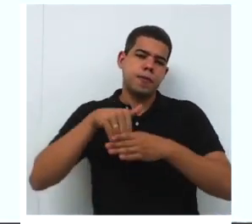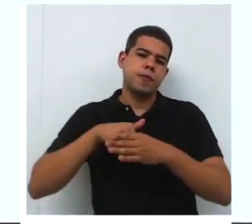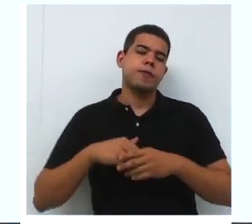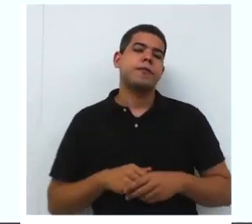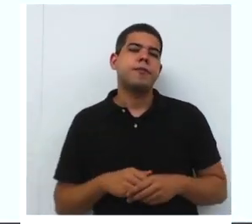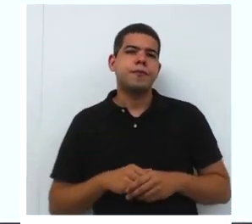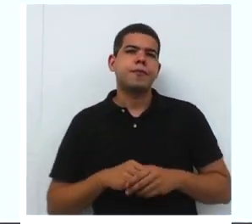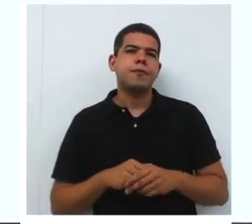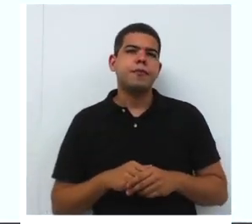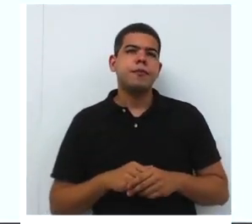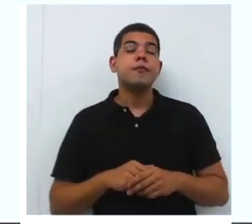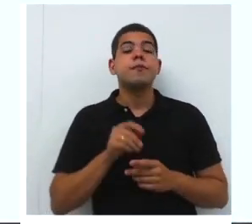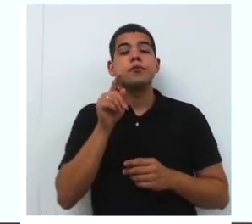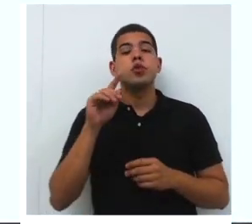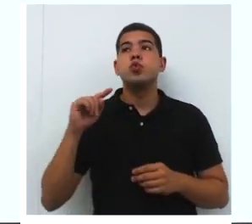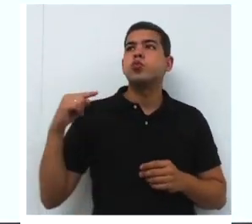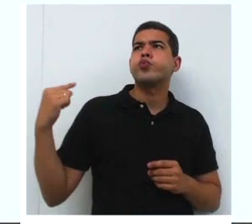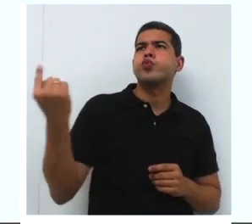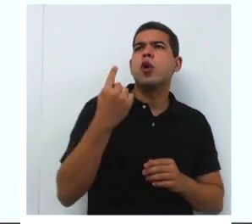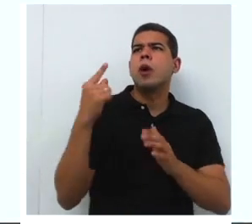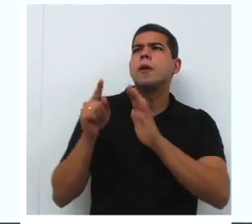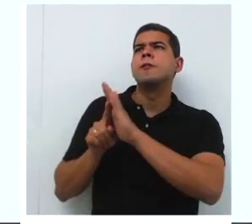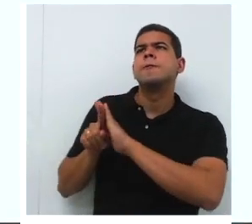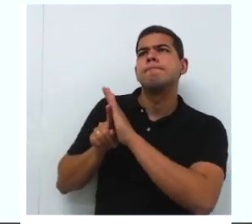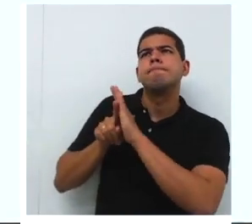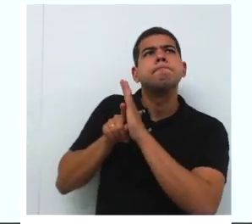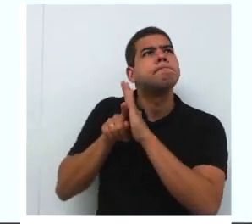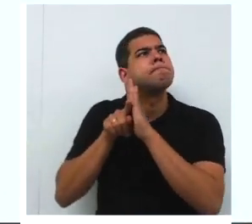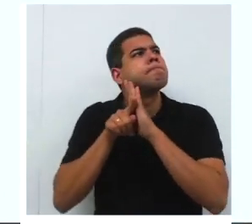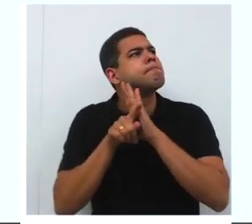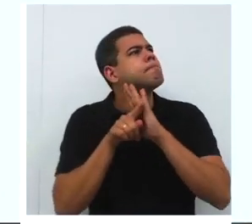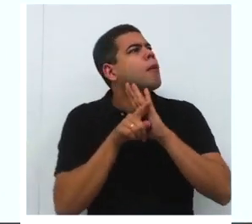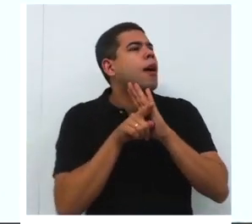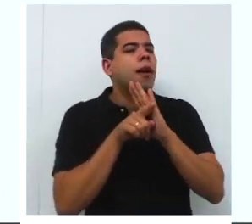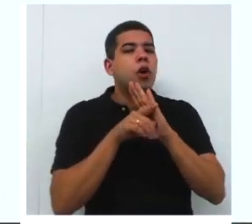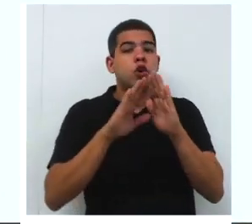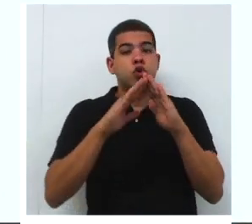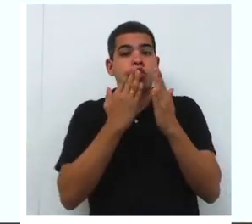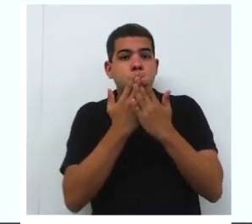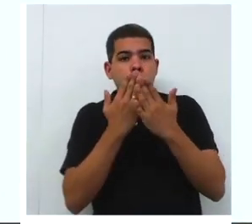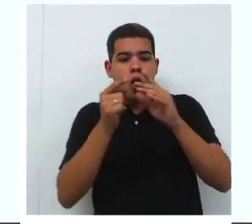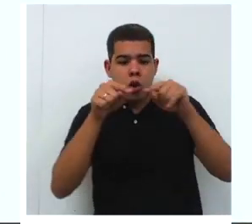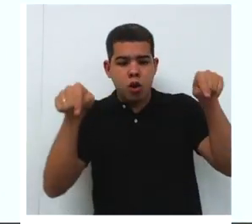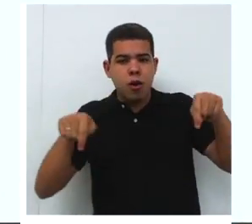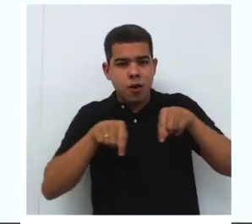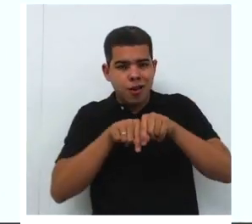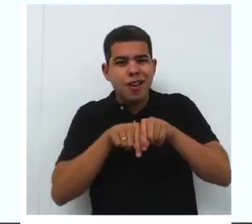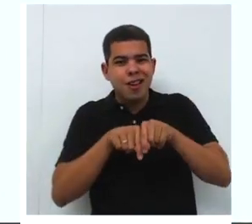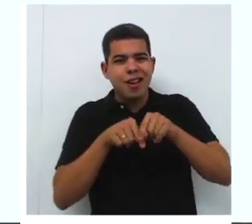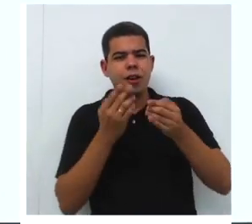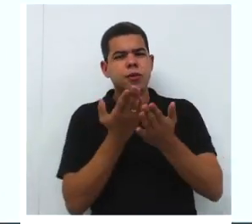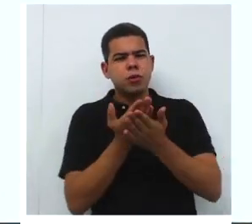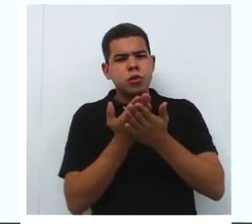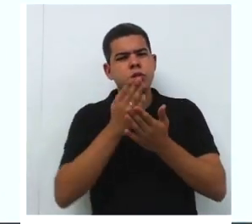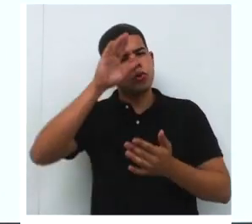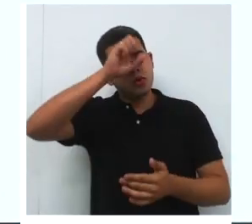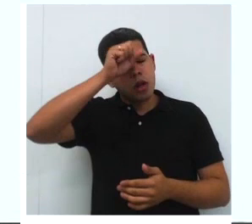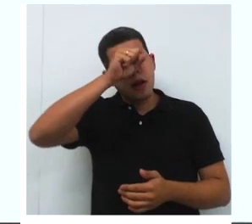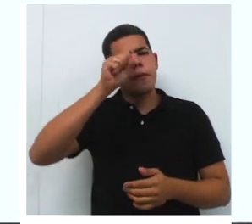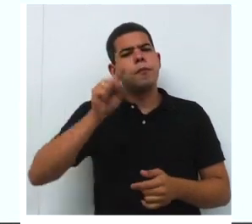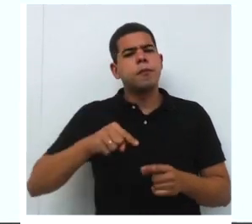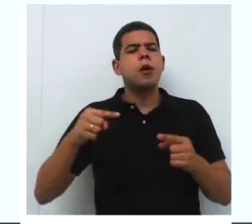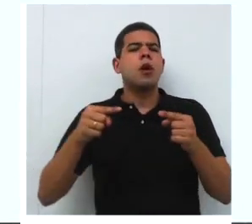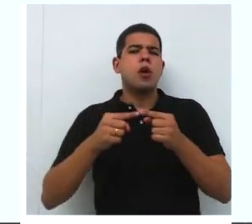para analisar tudo à nossa volta, porque o que a gente aprende na sala de aula tem também a ver com a cidadania, que é